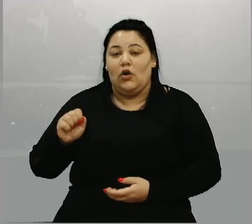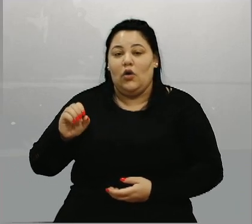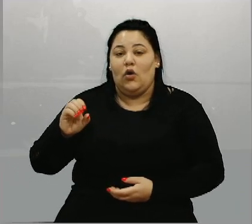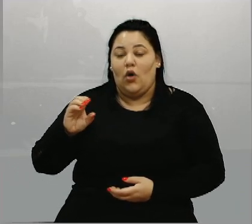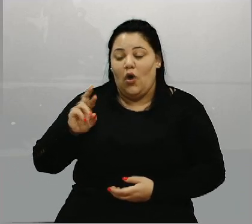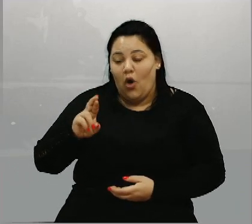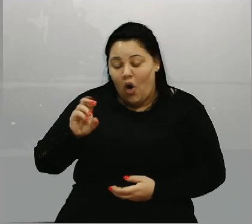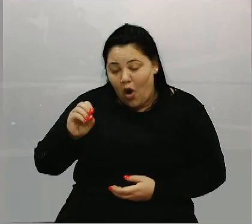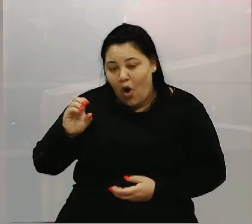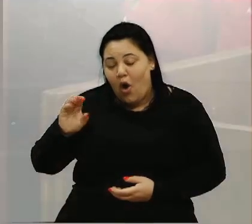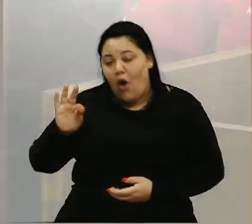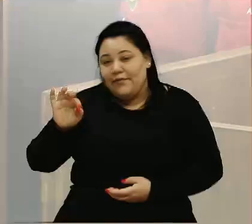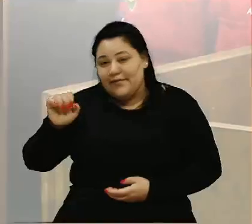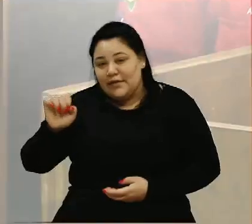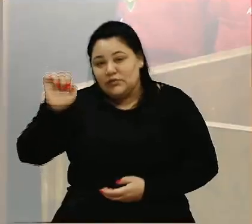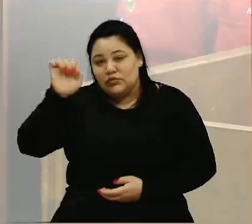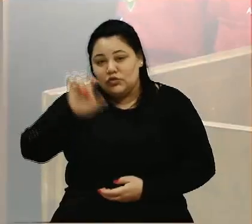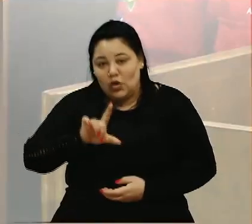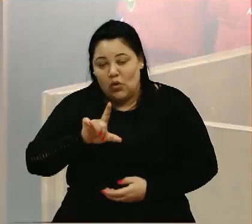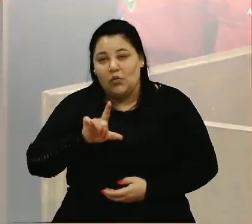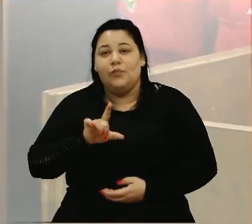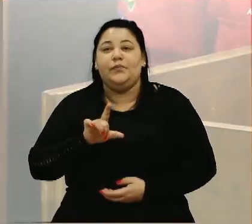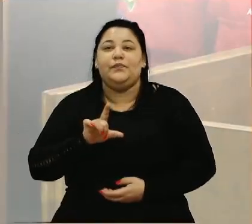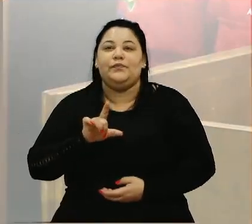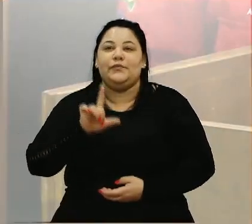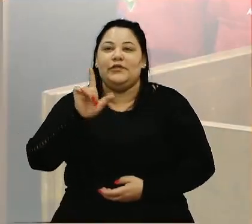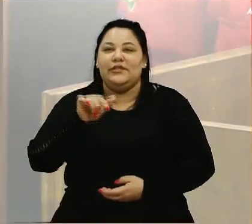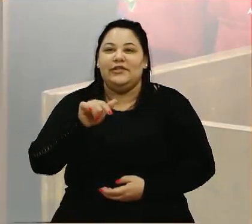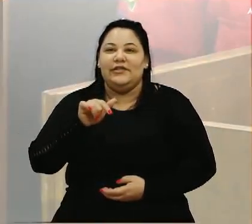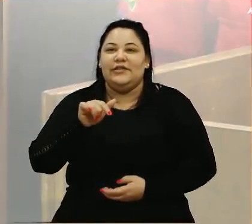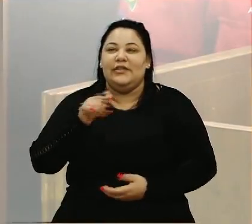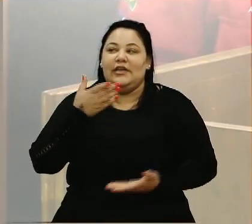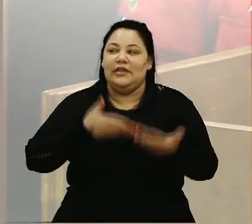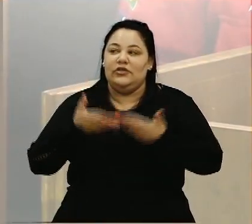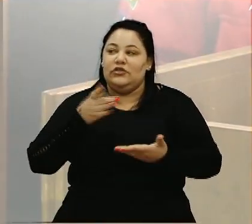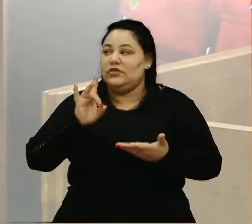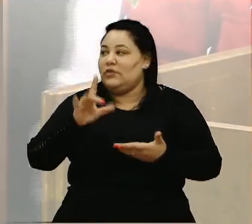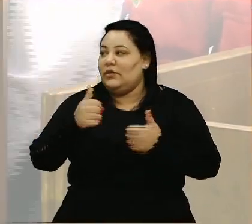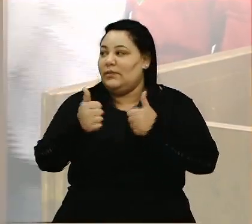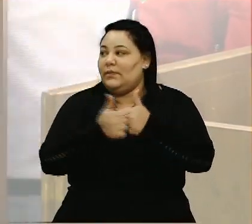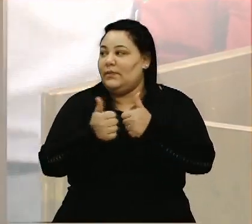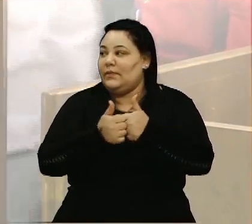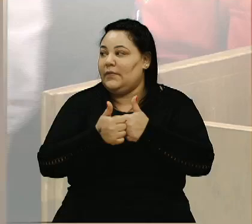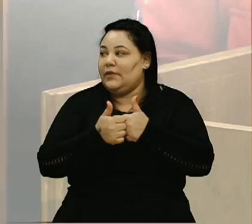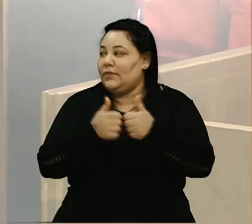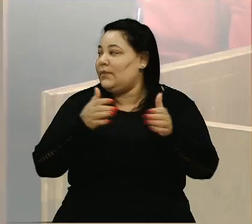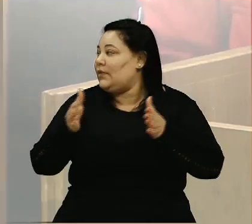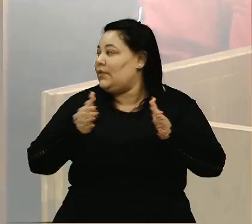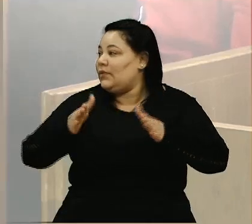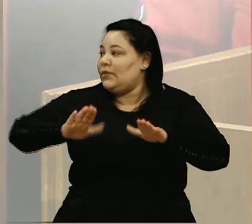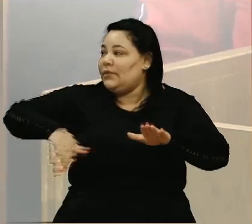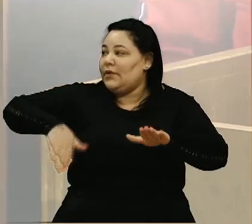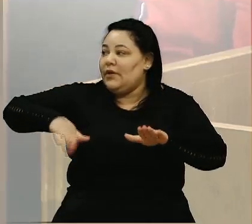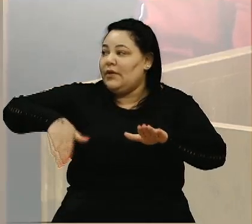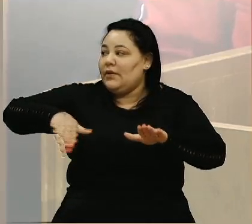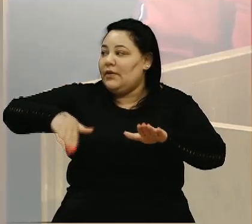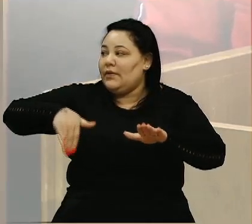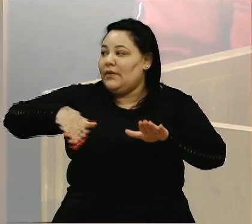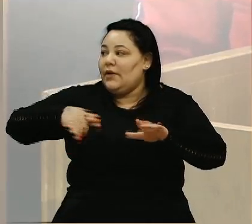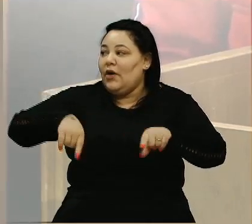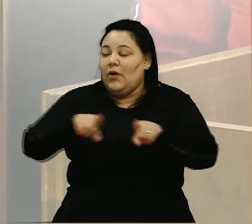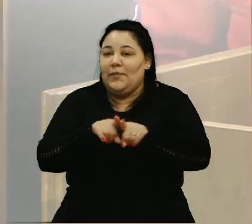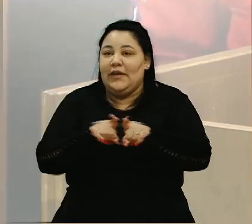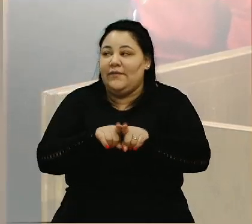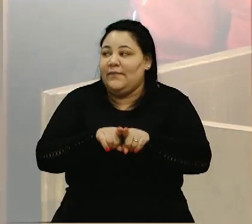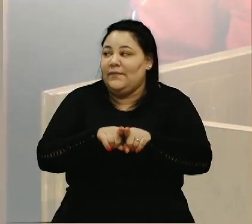atendida só na questão aí do veraneio, da temporada. E a gente sabe aí o quanto a gente